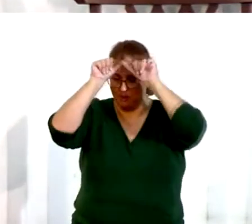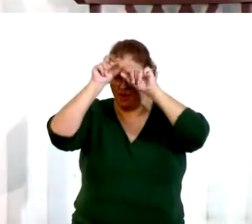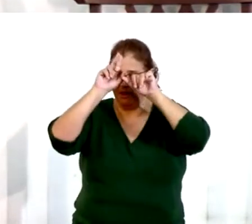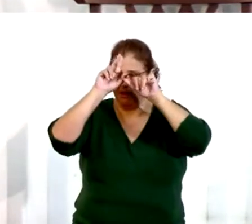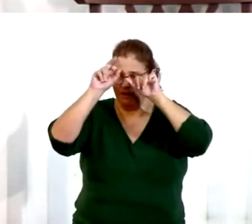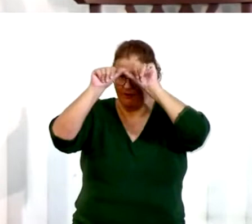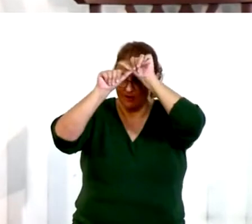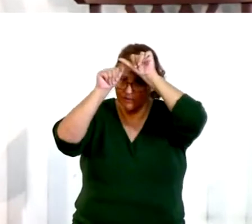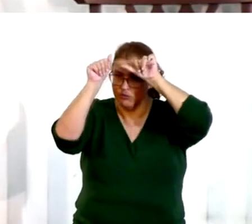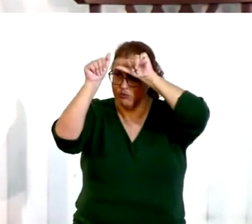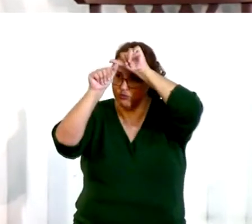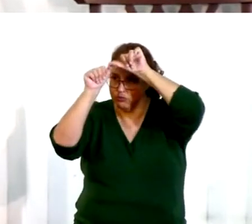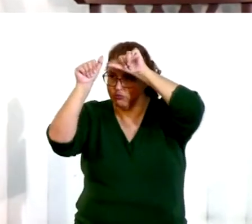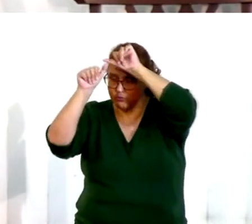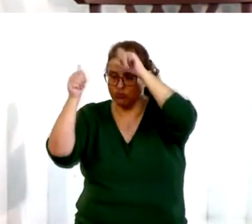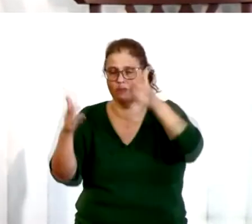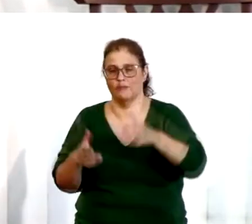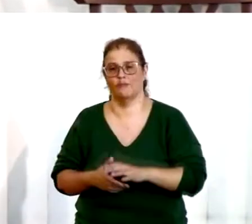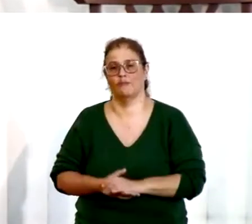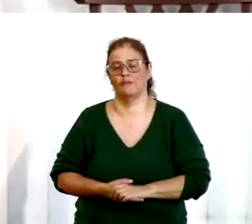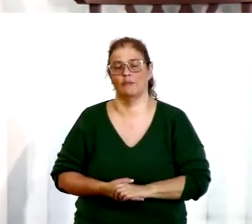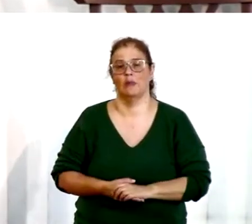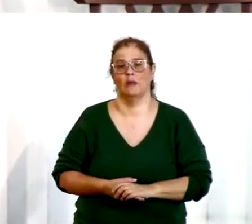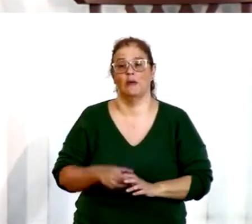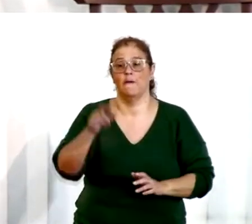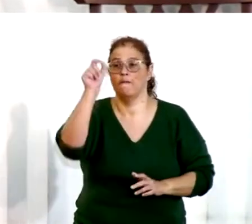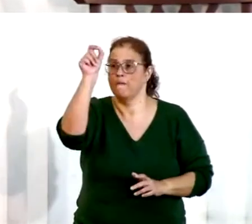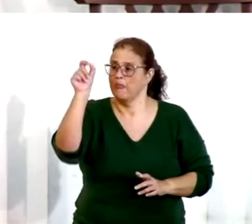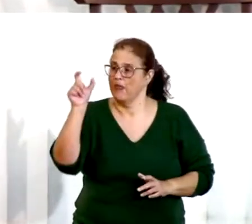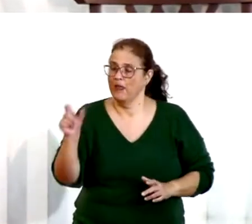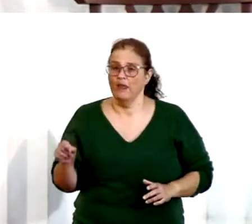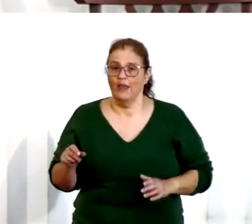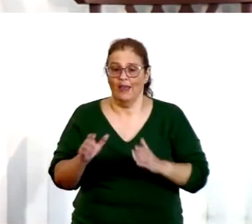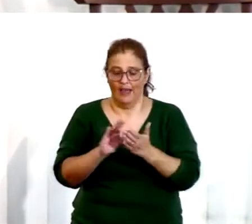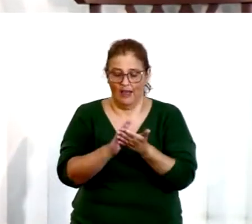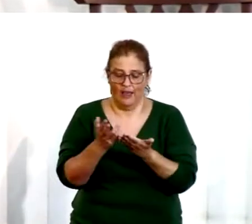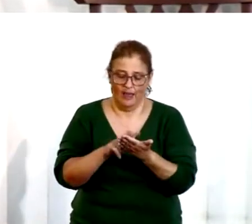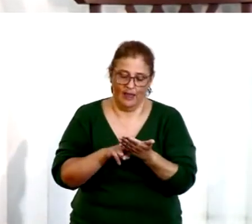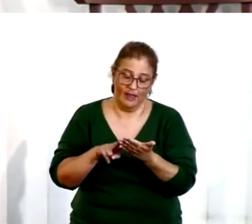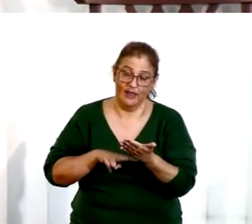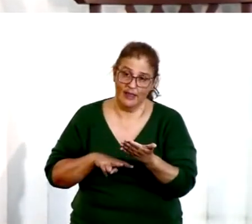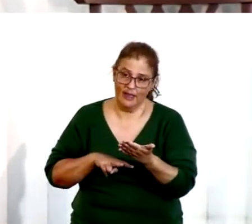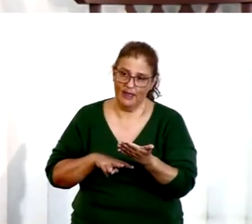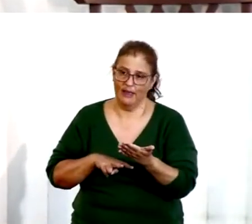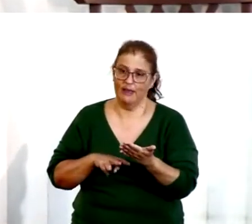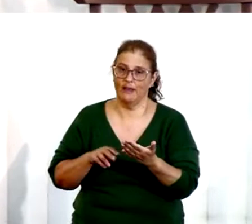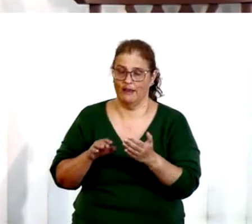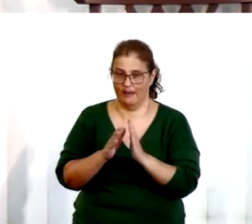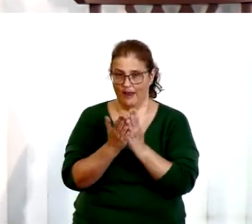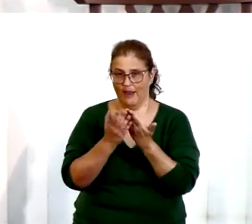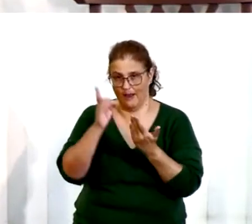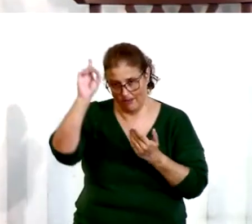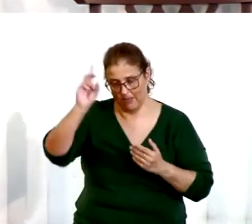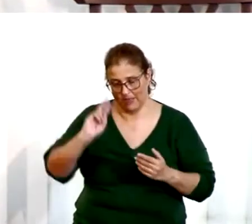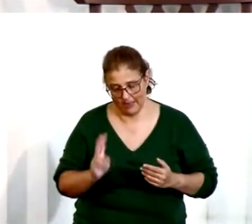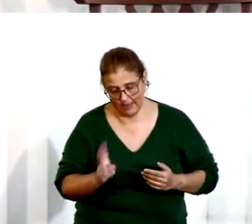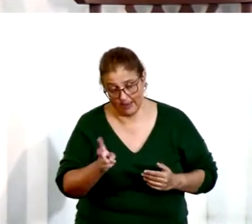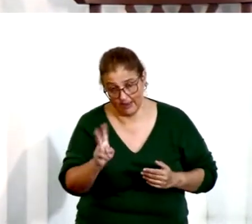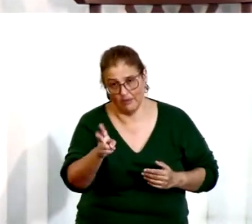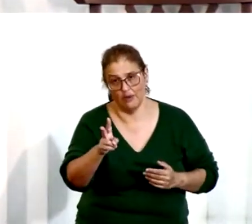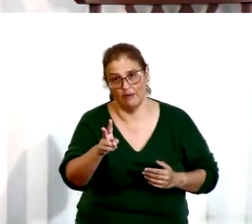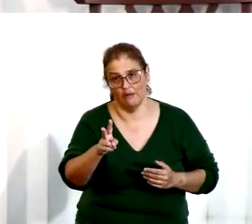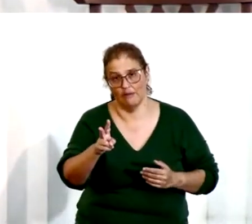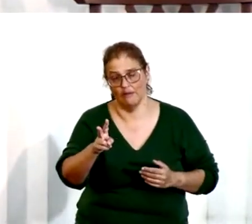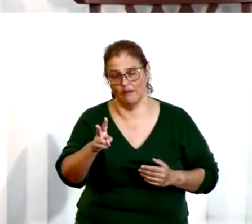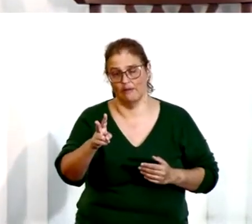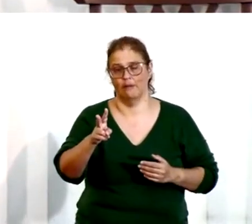falar agora. Quem lê muito a Bíblia sempre será uma pessoa em constante melhoramento. Quem não lê